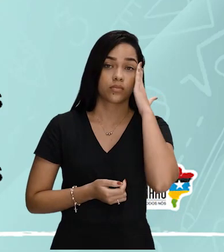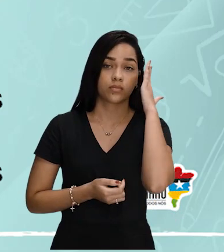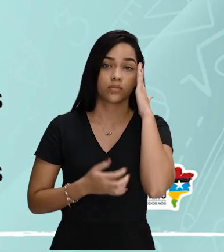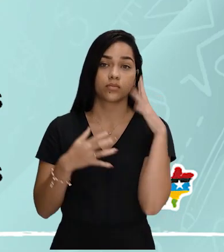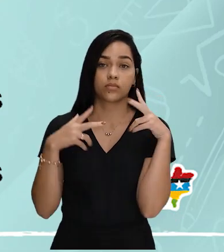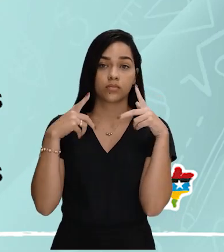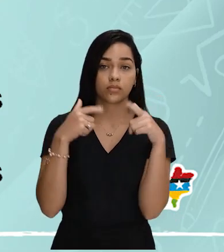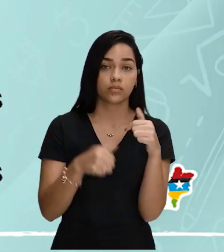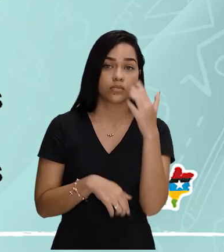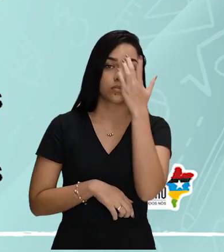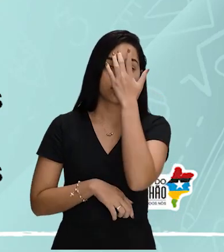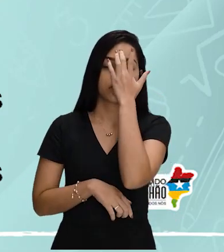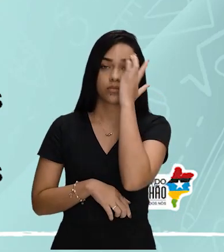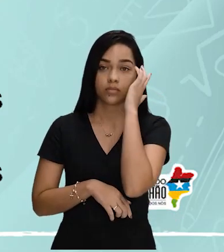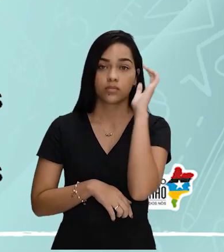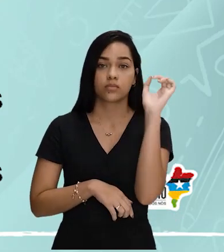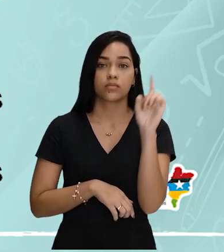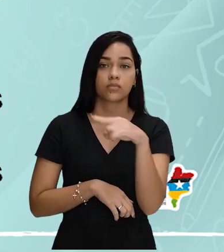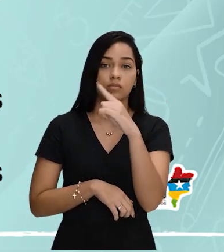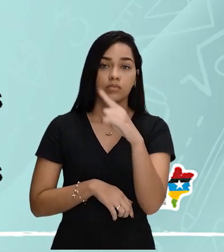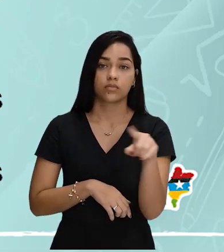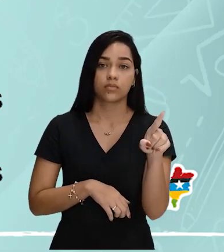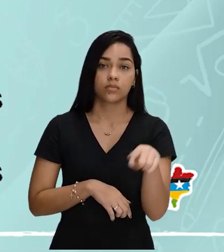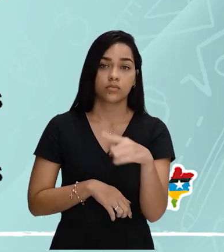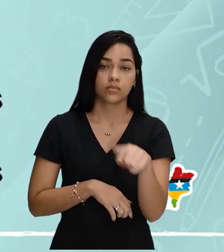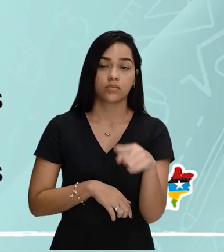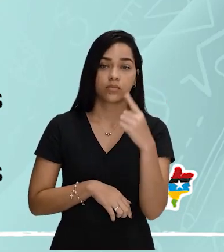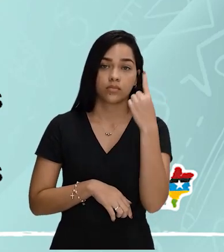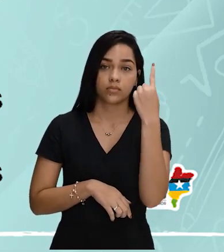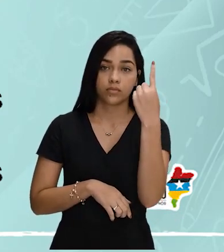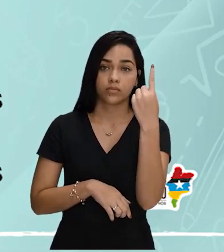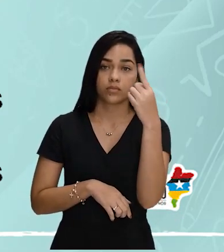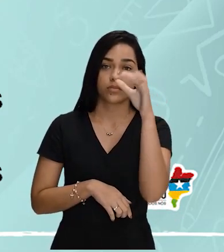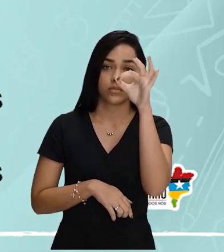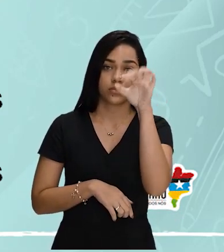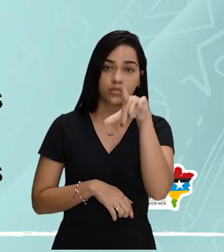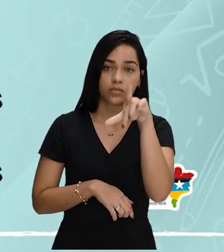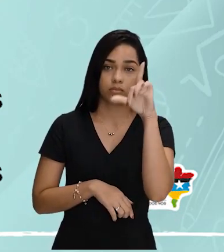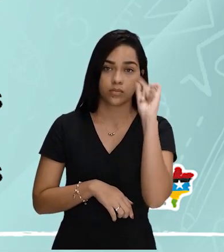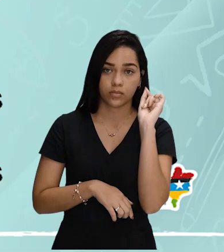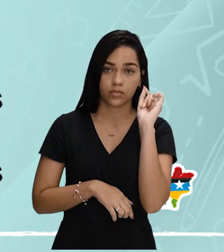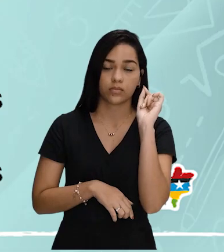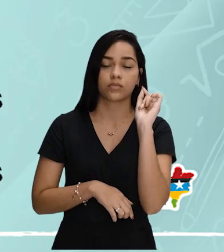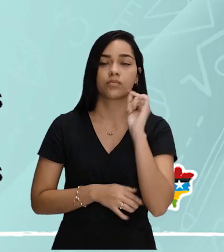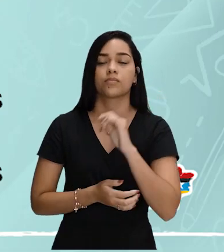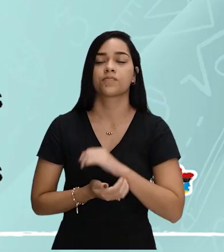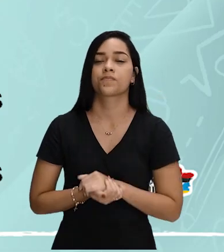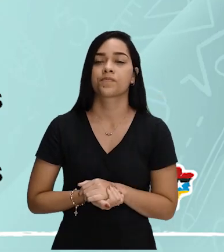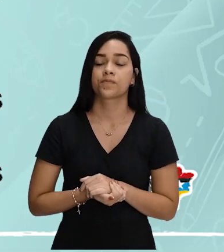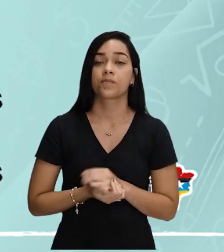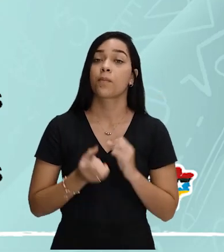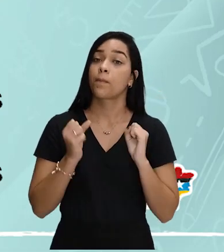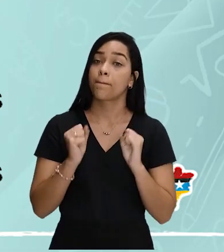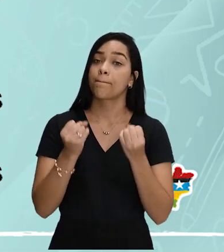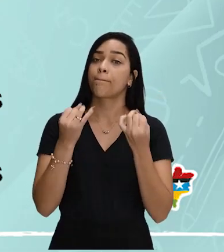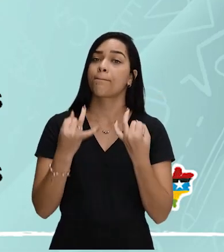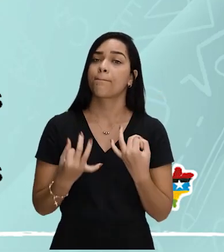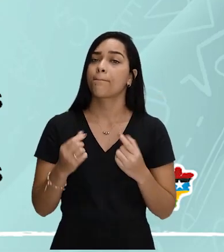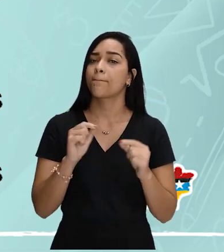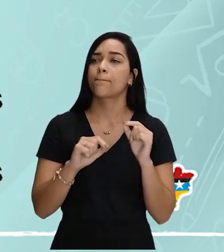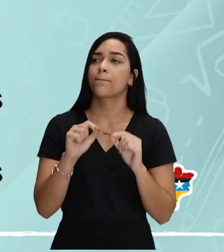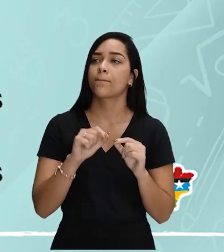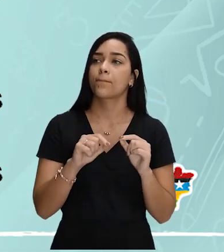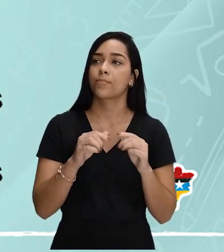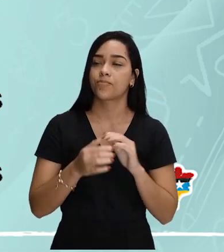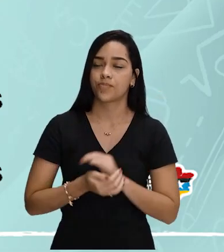que todos os candidatos assinalaram para cada uma uma única alternativa pode-se afirmar que